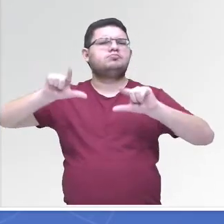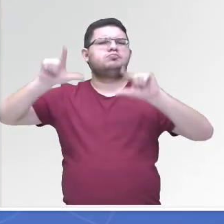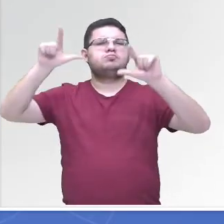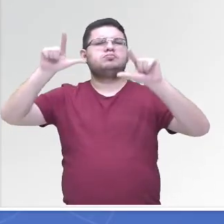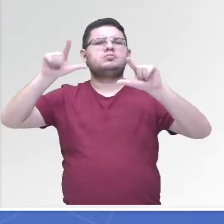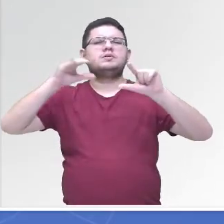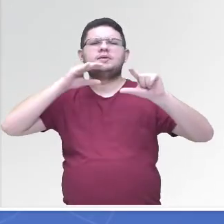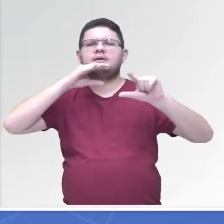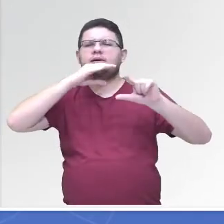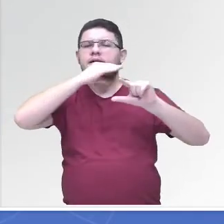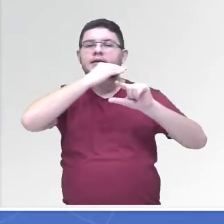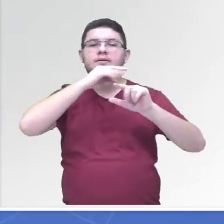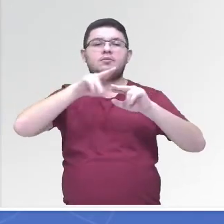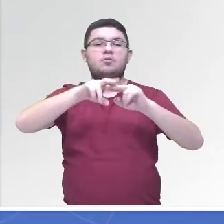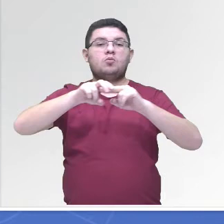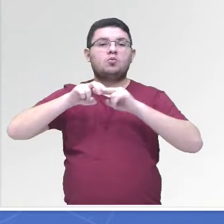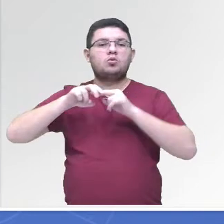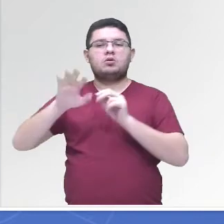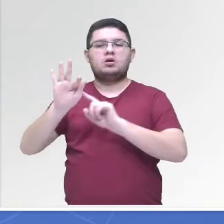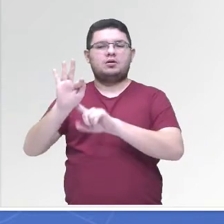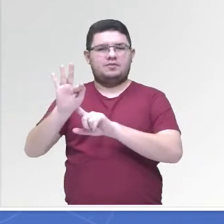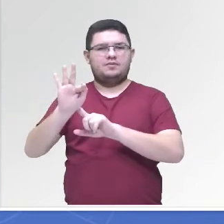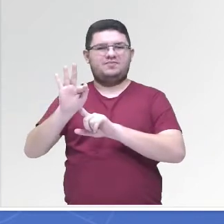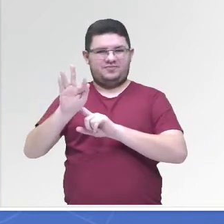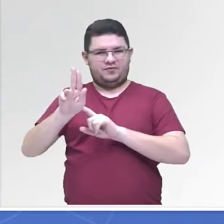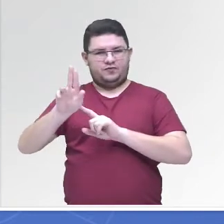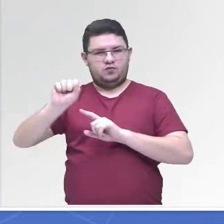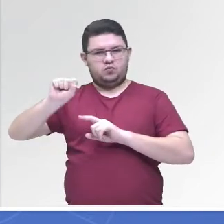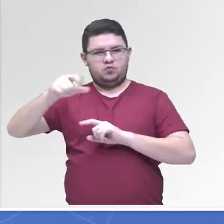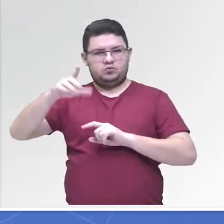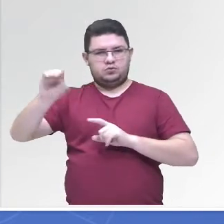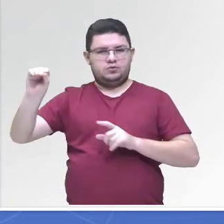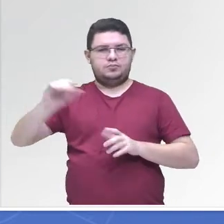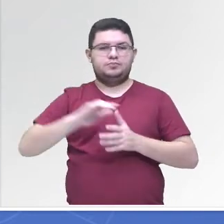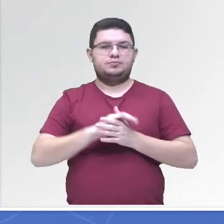nós temos a fusão, que é a passagem do sólido para o líquido.